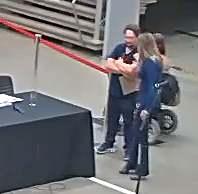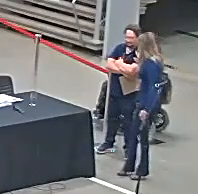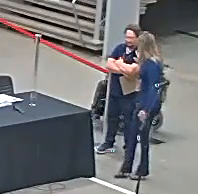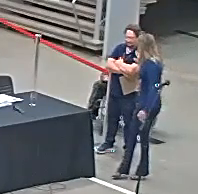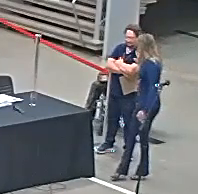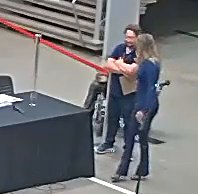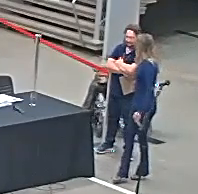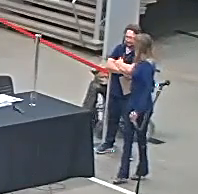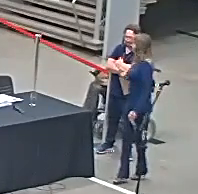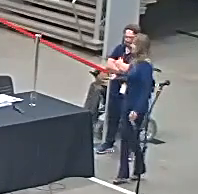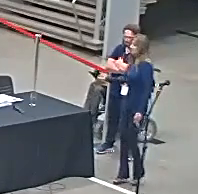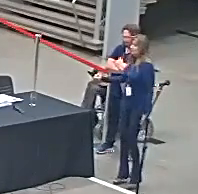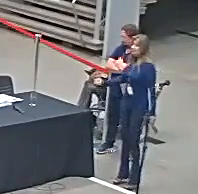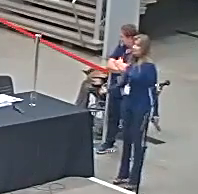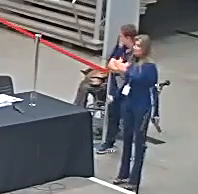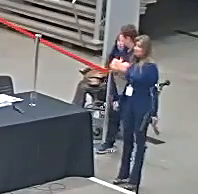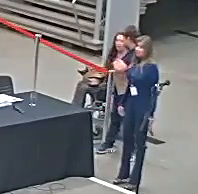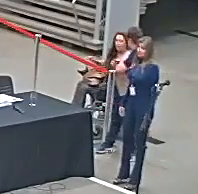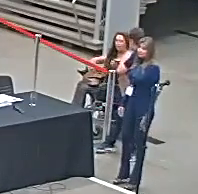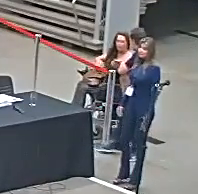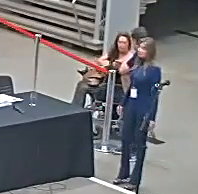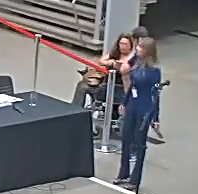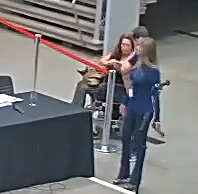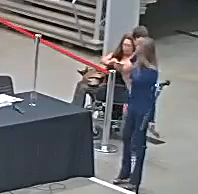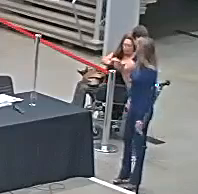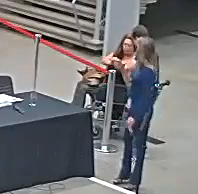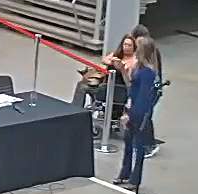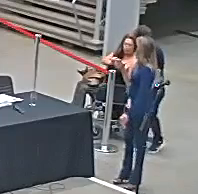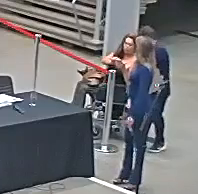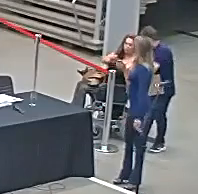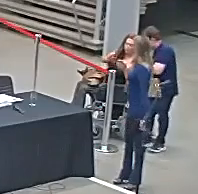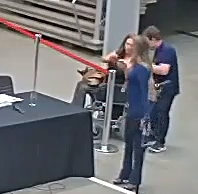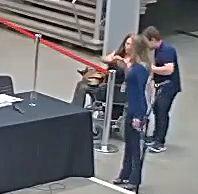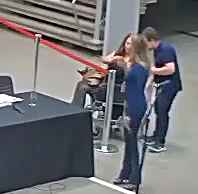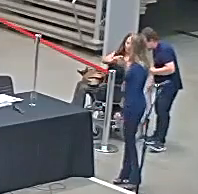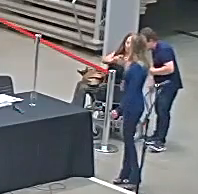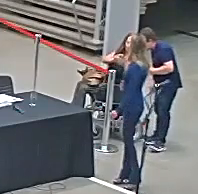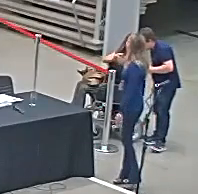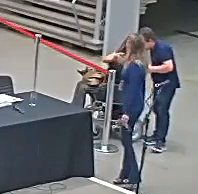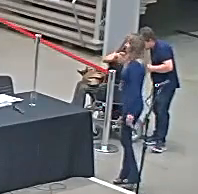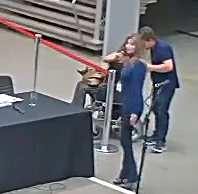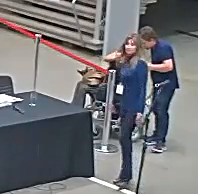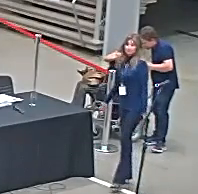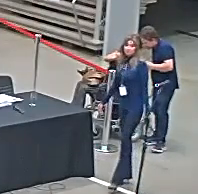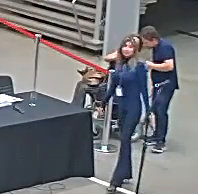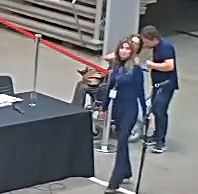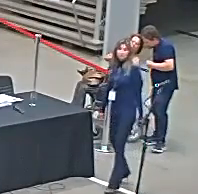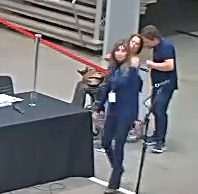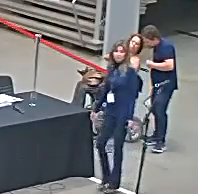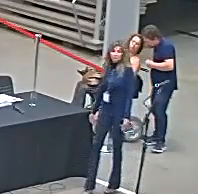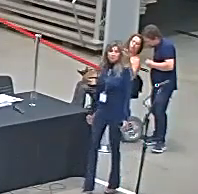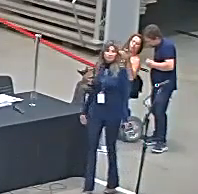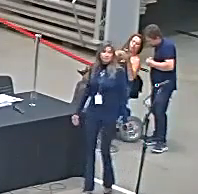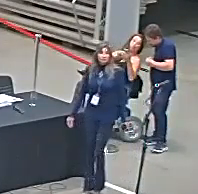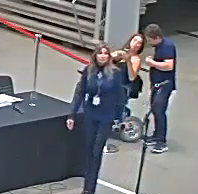que vai encerrar né a participação de vocês do Alisson Vinícius da